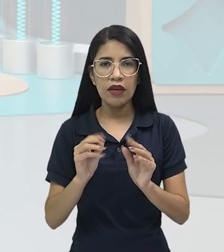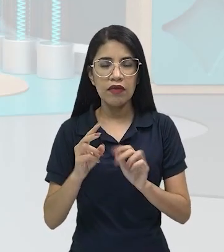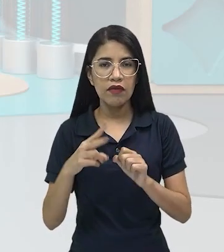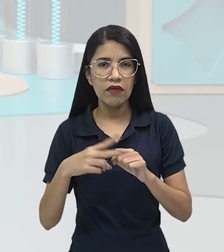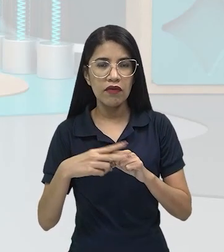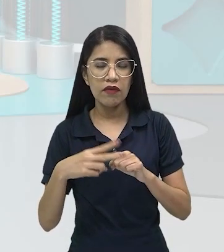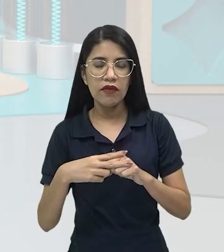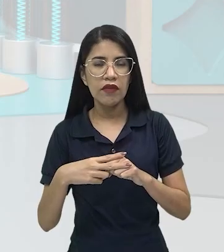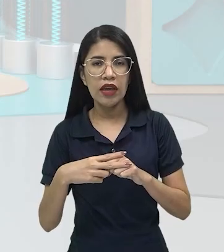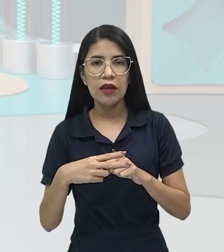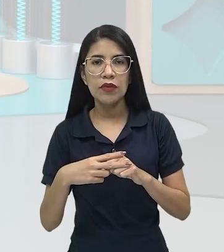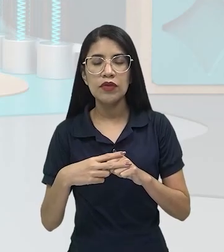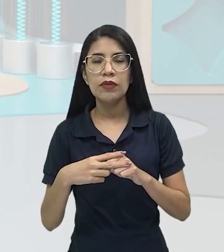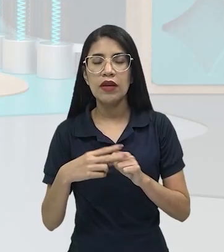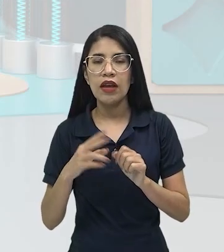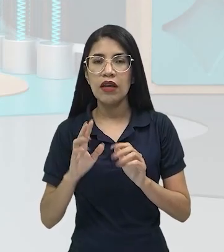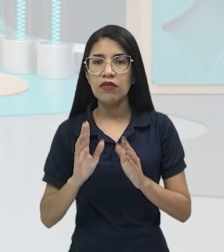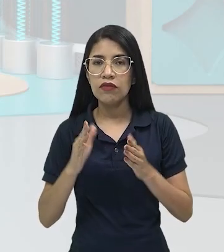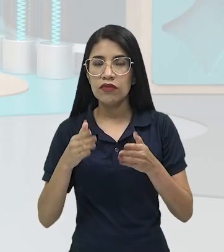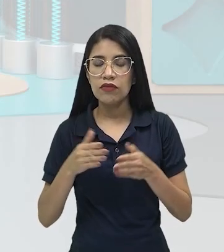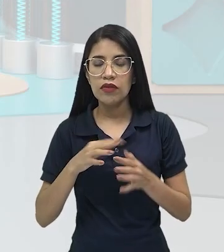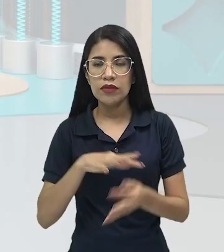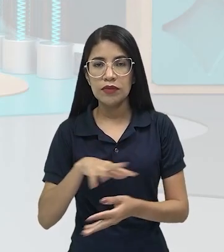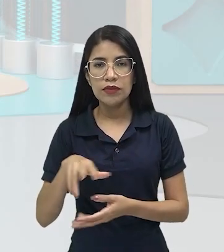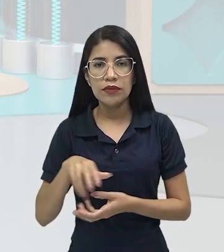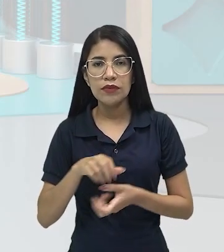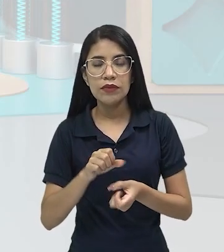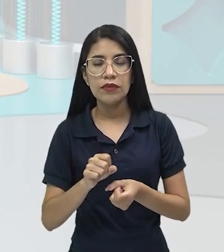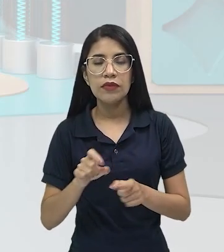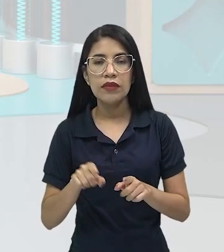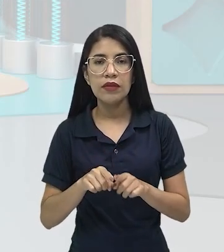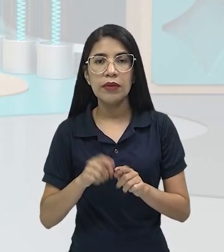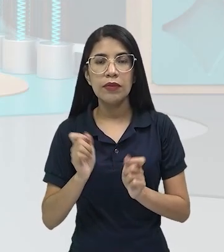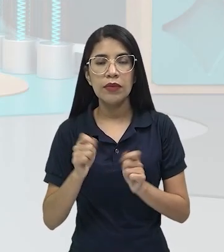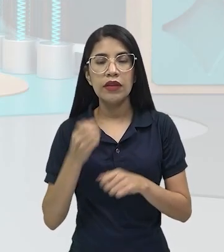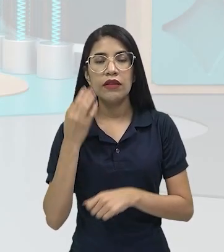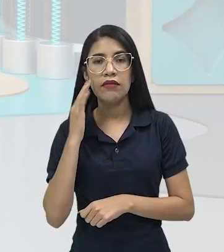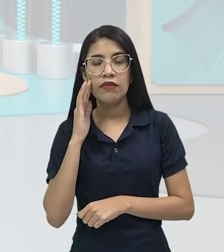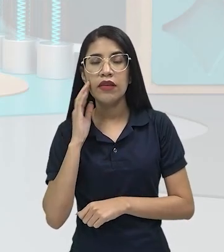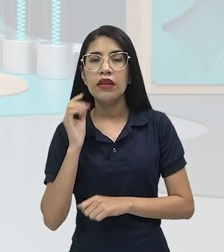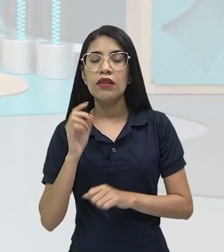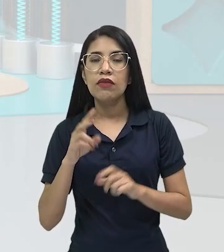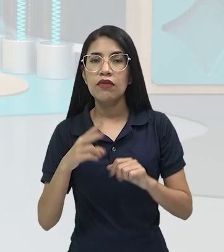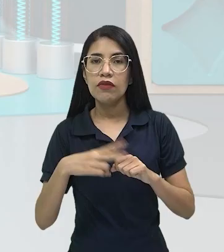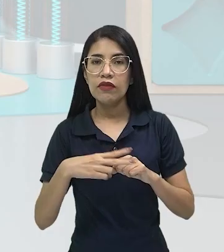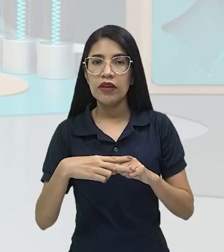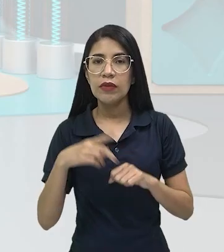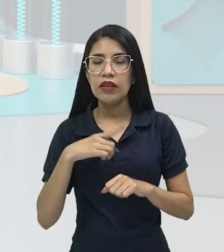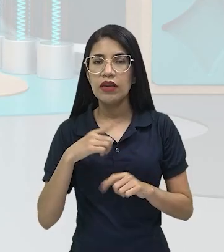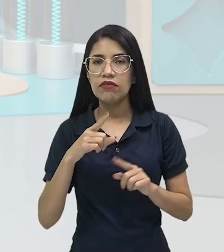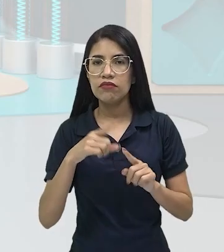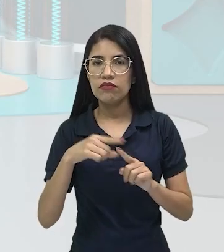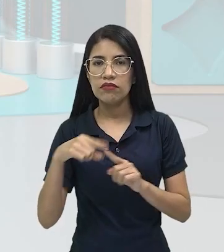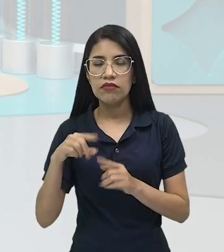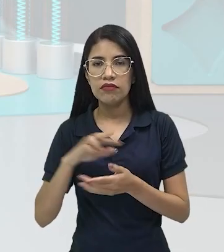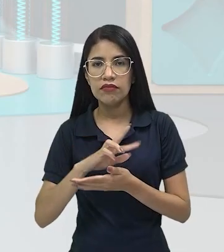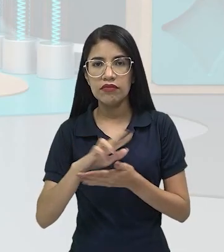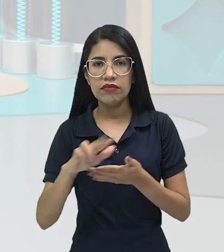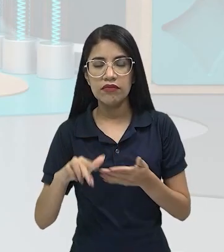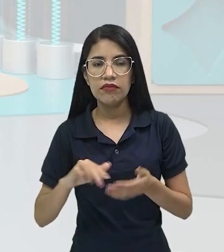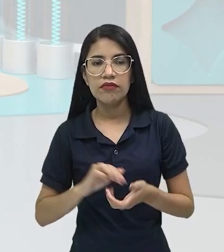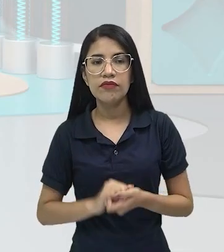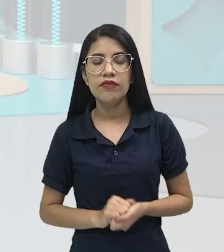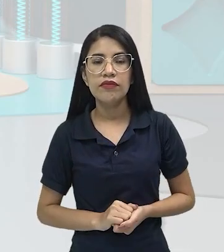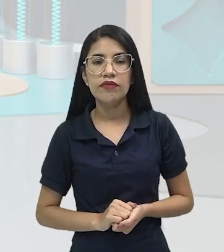falar um pouquinho sobre sustentabilidade e tentar entender que o verbo pode assumir essas várias formas. Aqui nós temos eles no